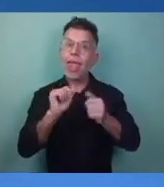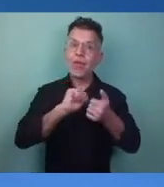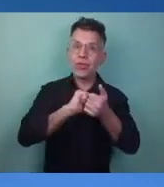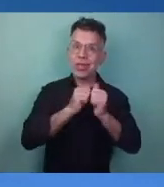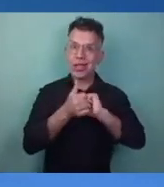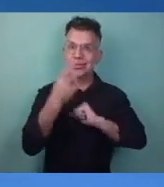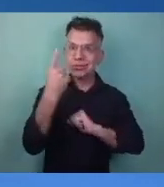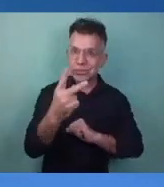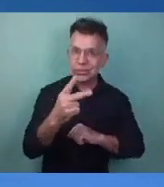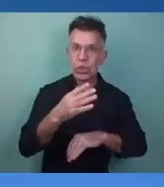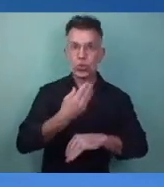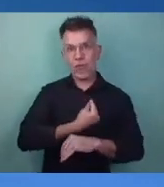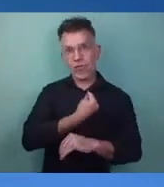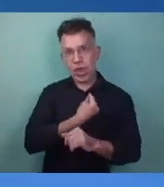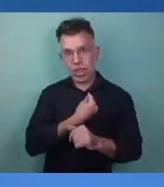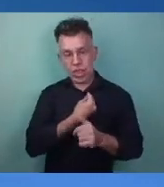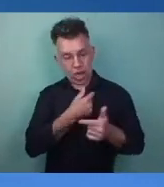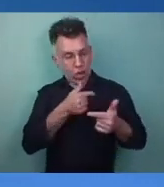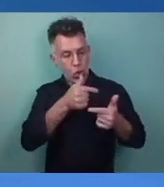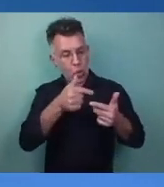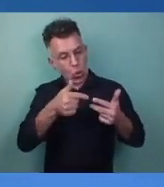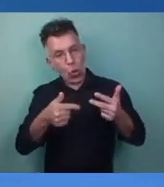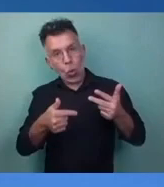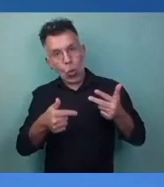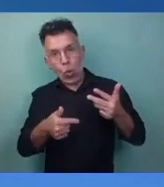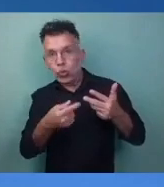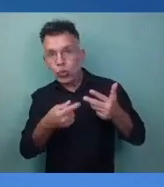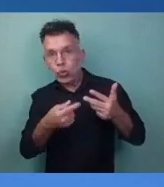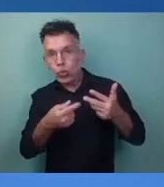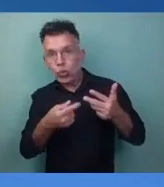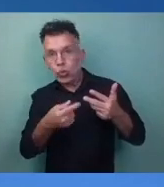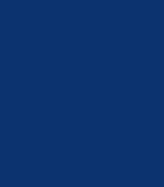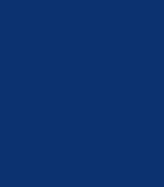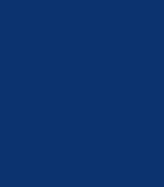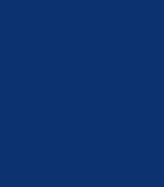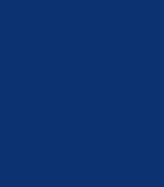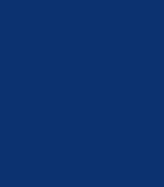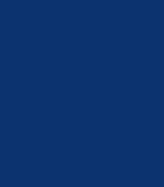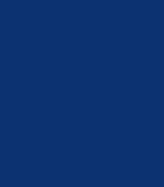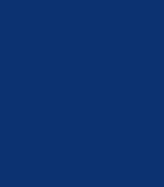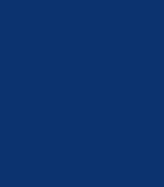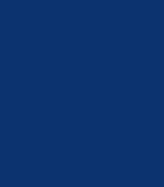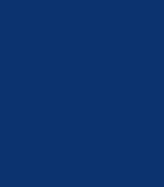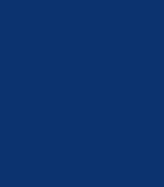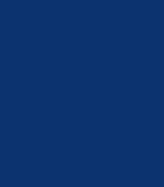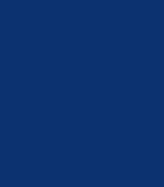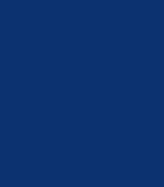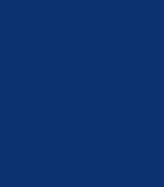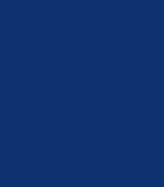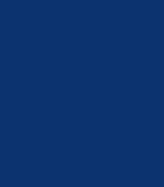a sua vida, né? O seu custo de vida. Aquilo que sobrou.